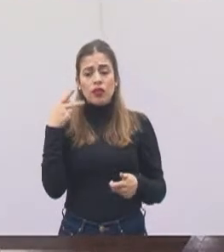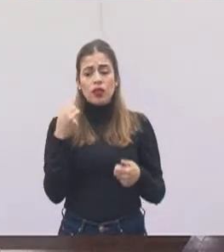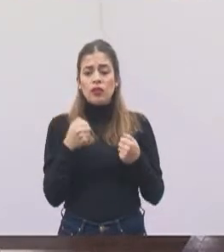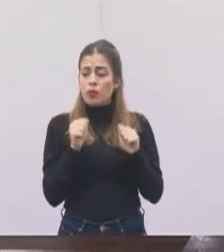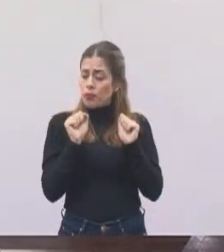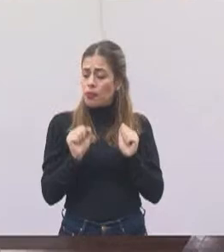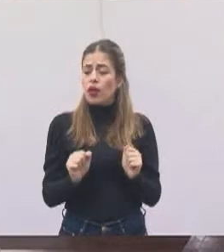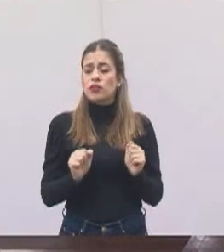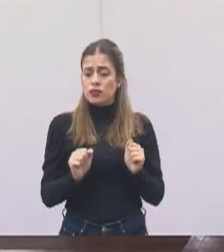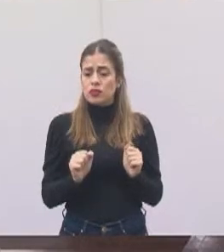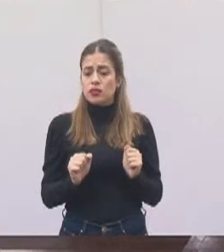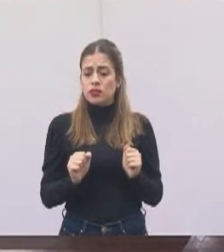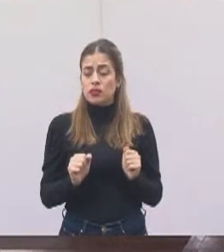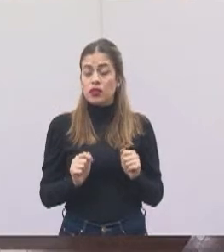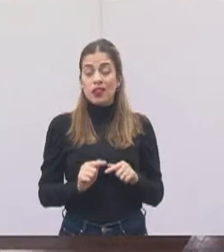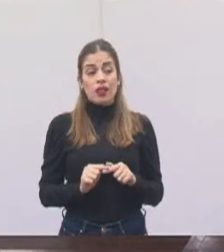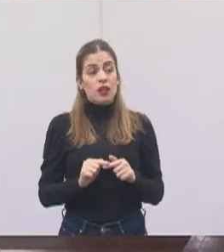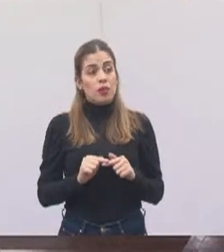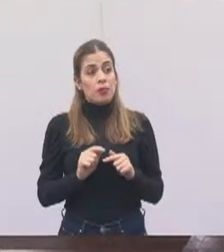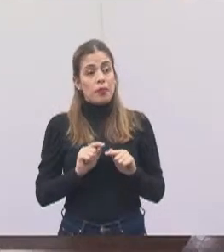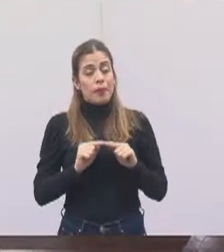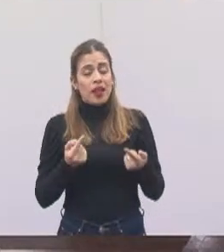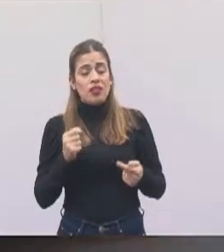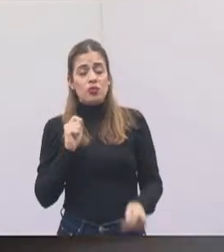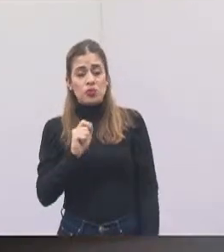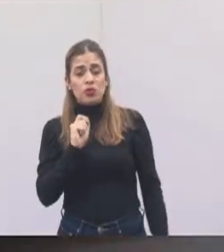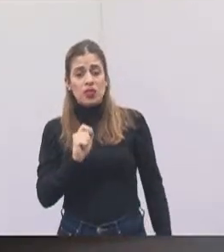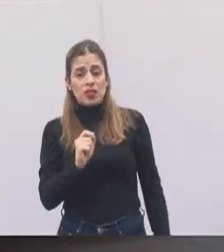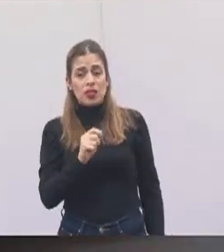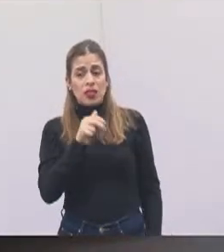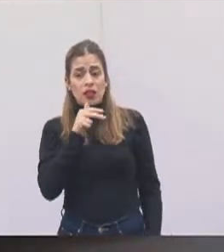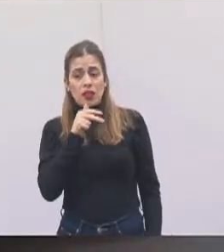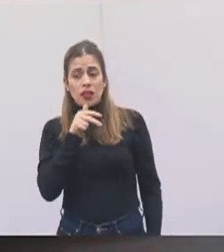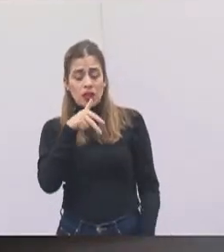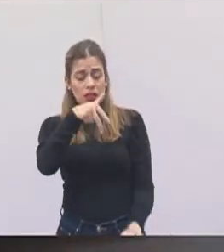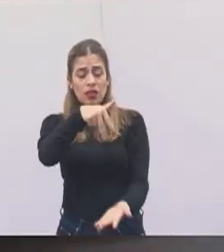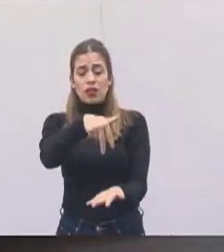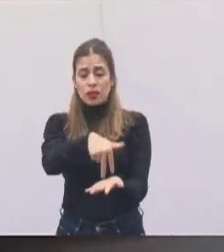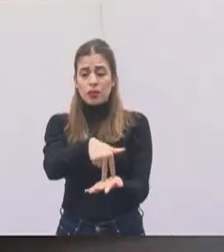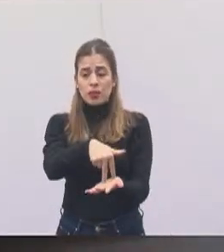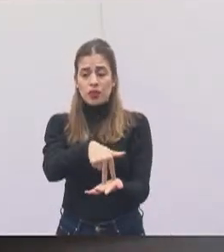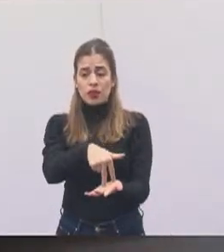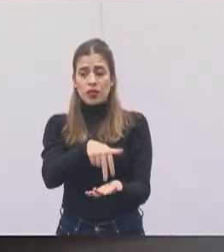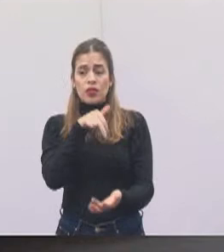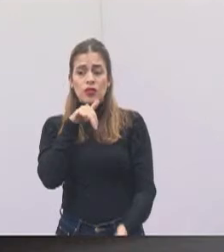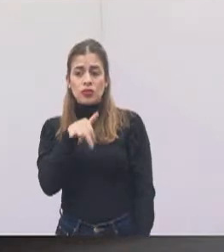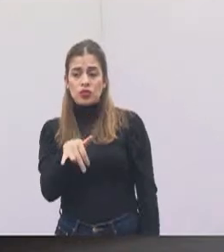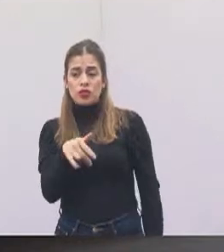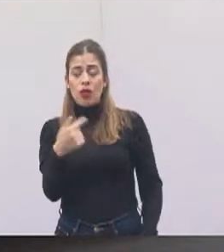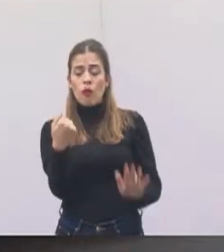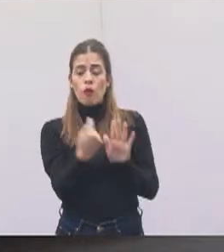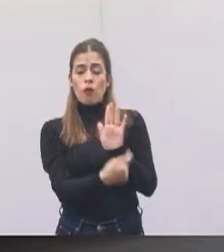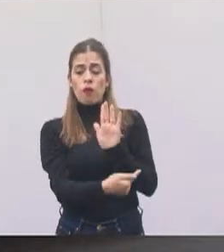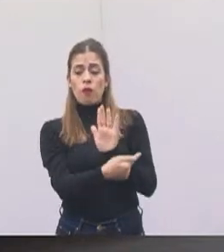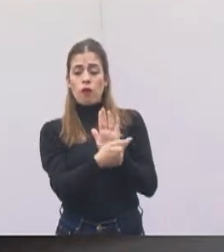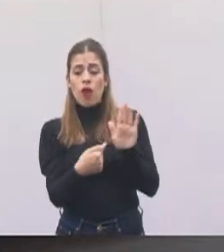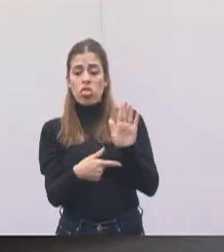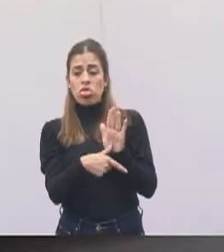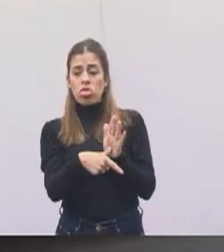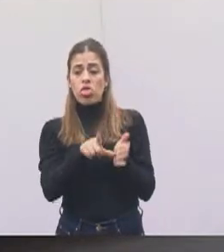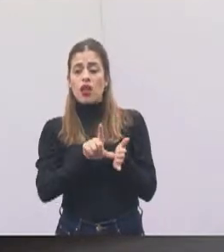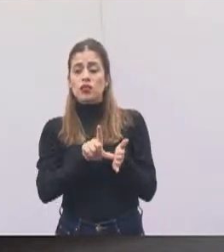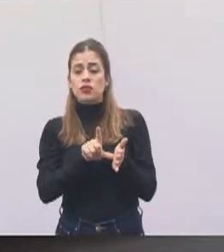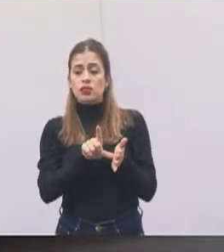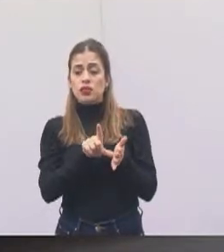essa possibilidade. Agora, o que eu quis dizer na tribuna, e volto a repetir, é um veto prévio, e isso é